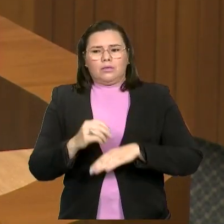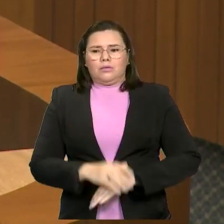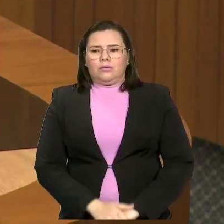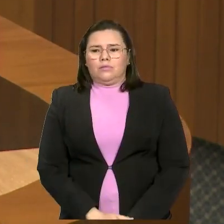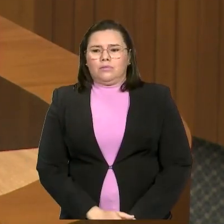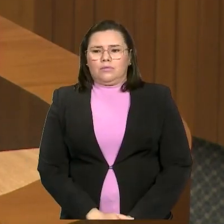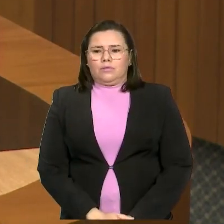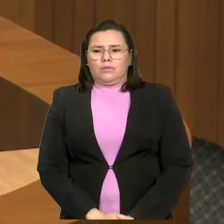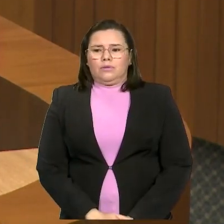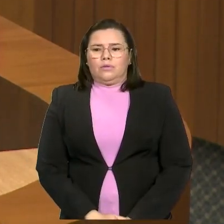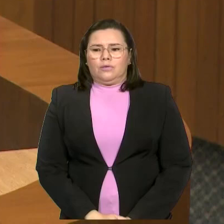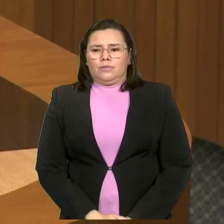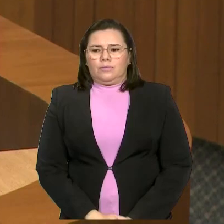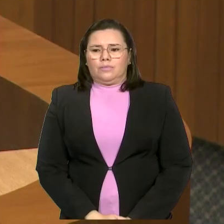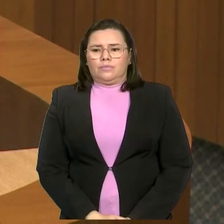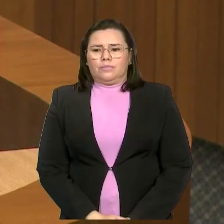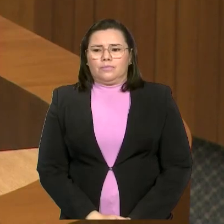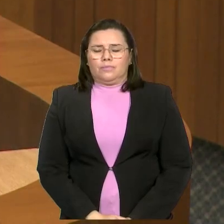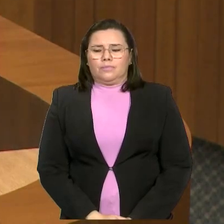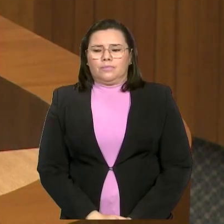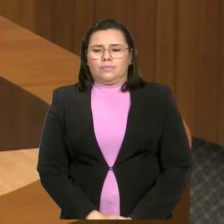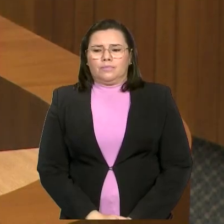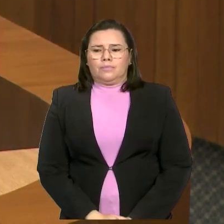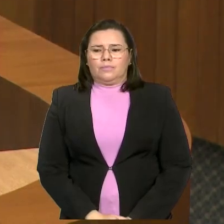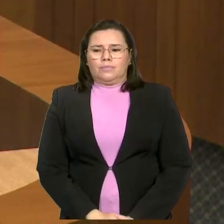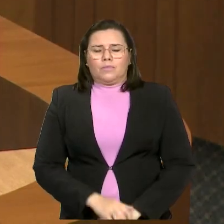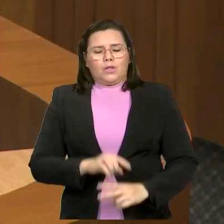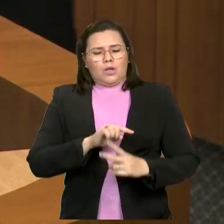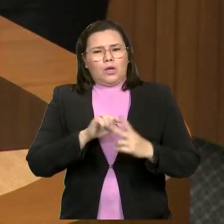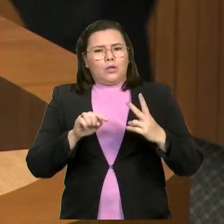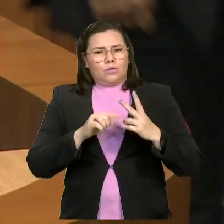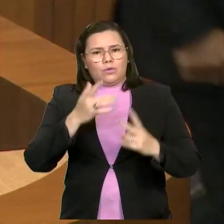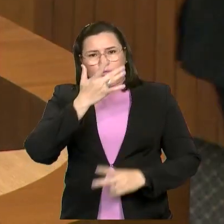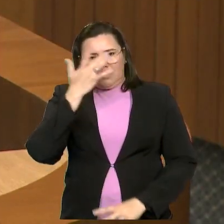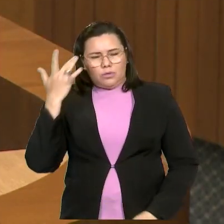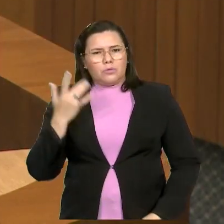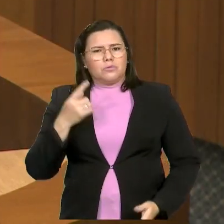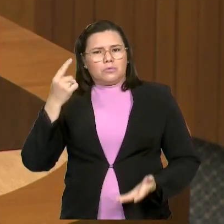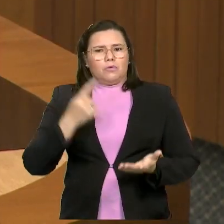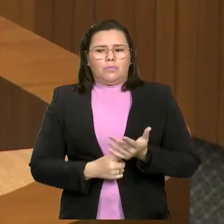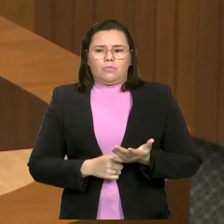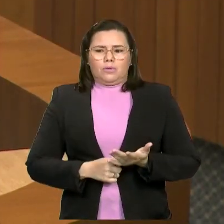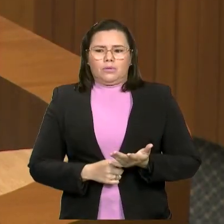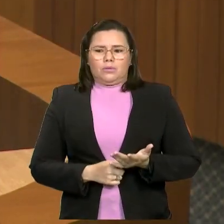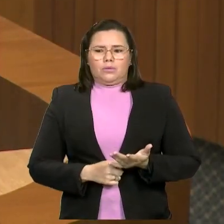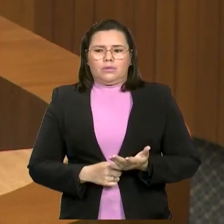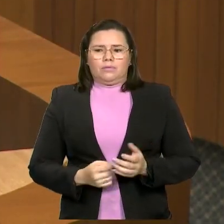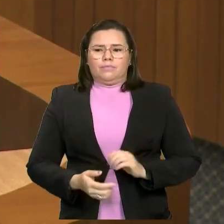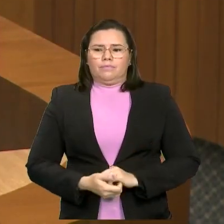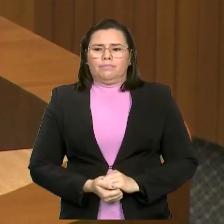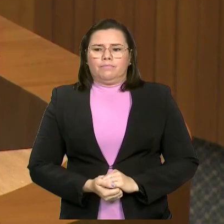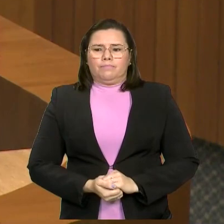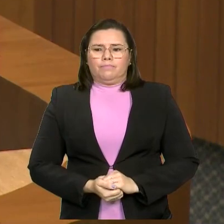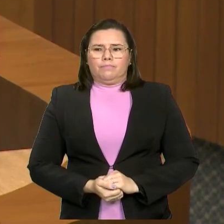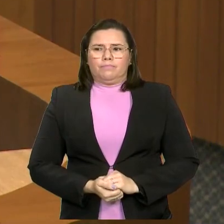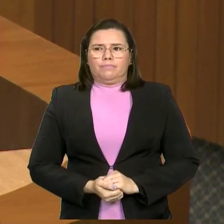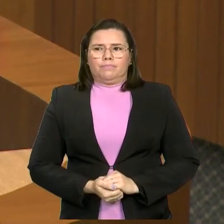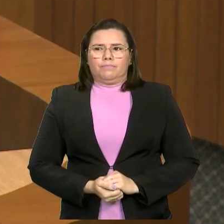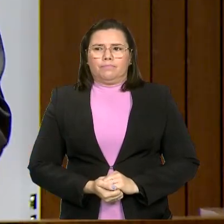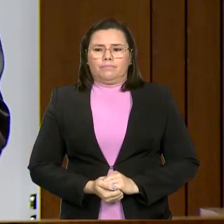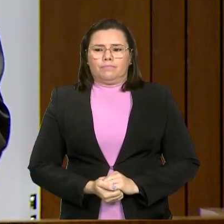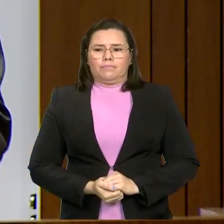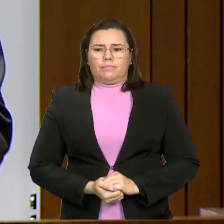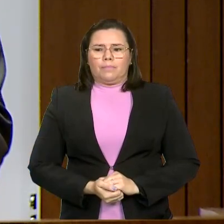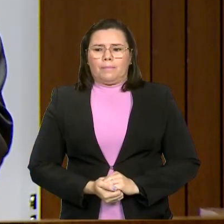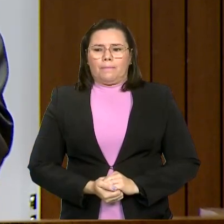casa. São dois parlamentares compromissados com os seus ideais, e eu quero dizer que